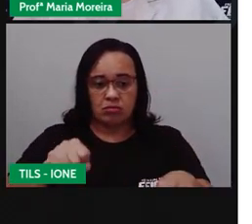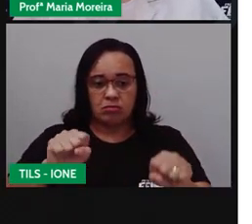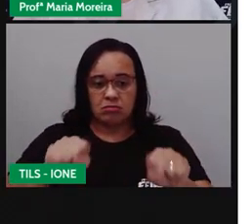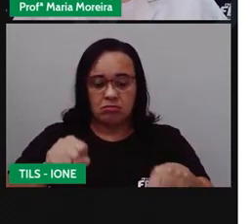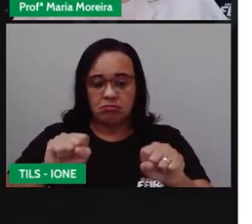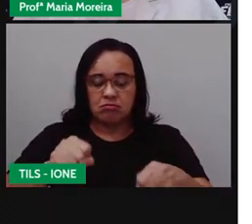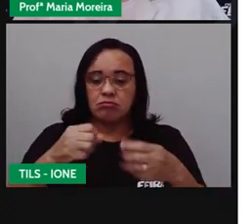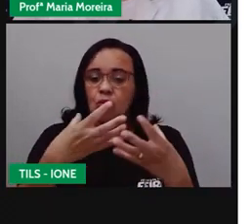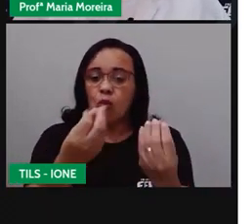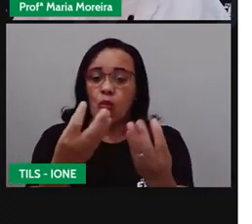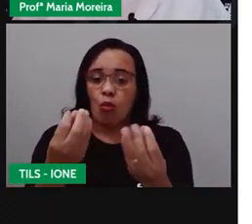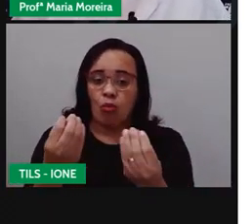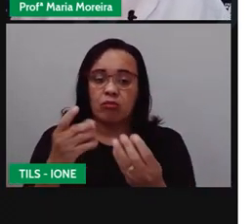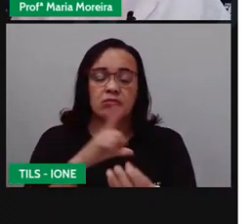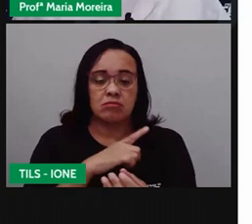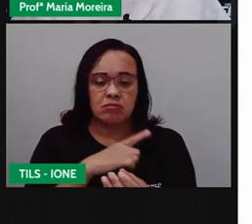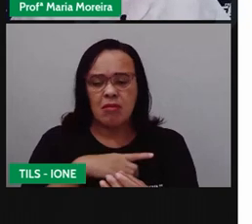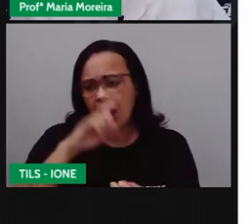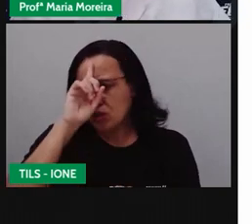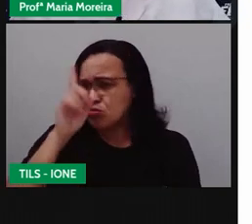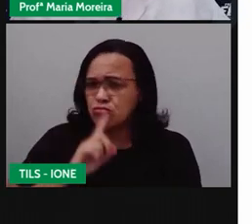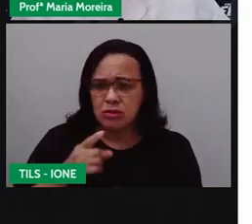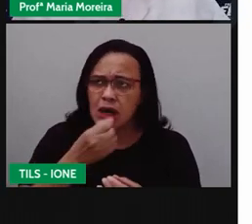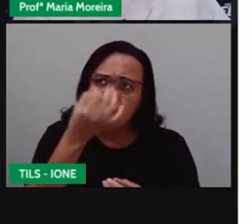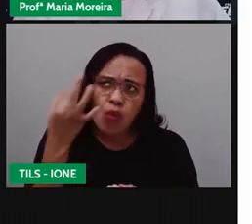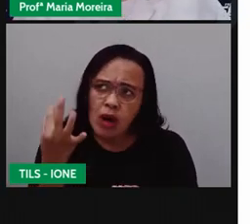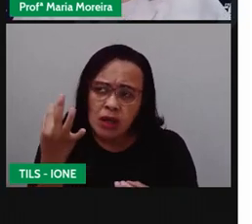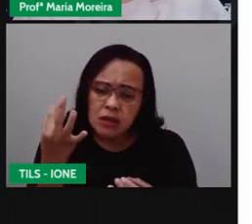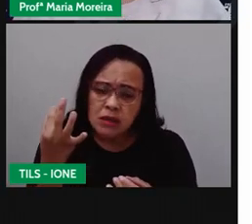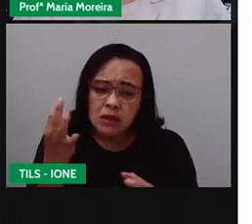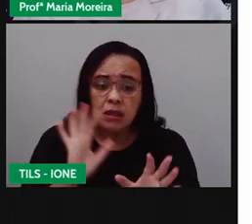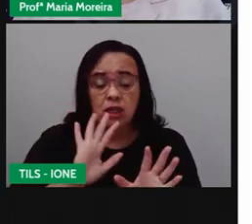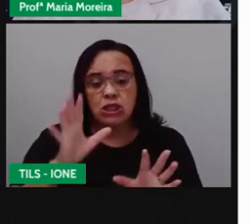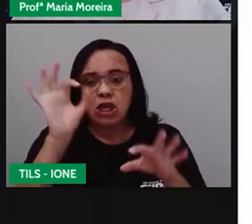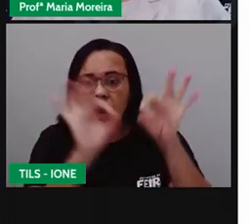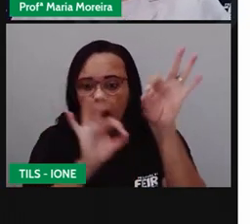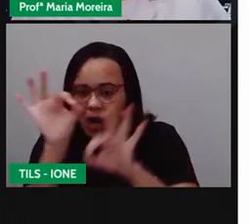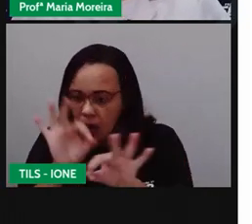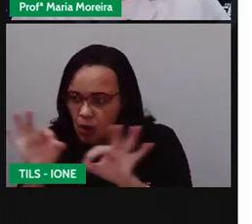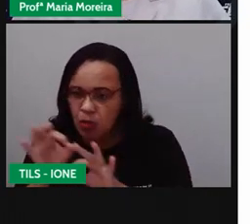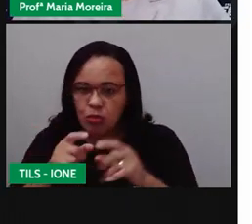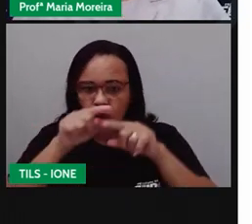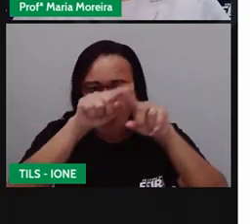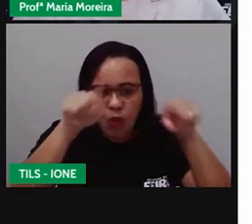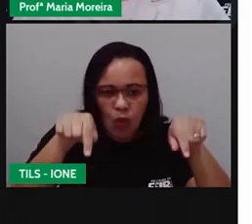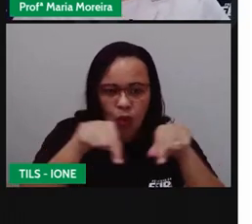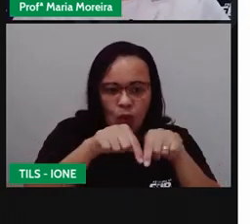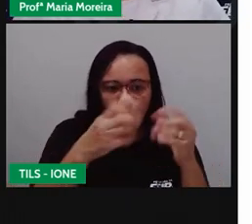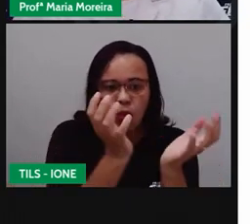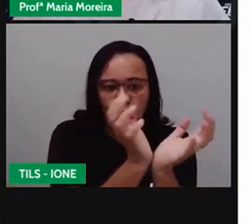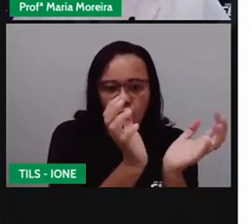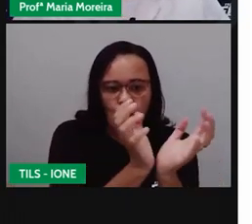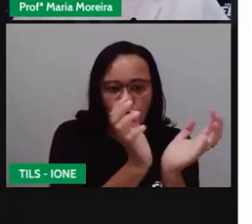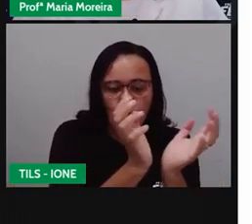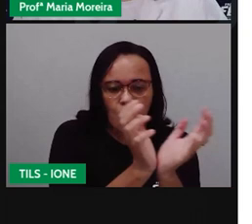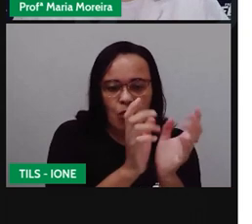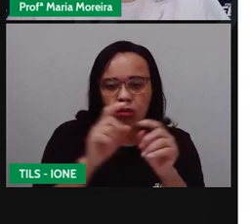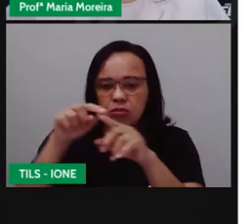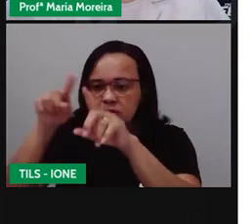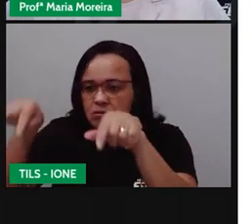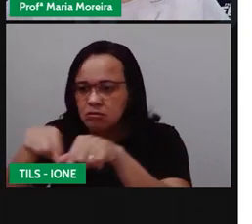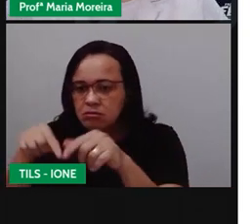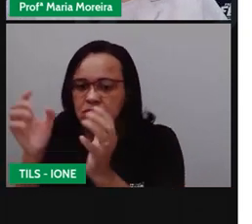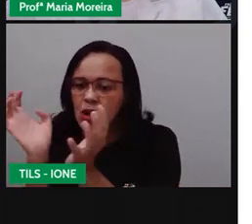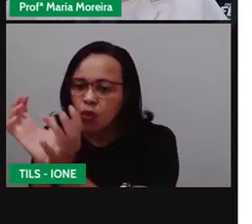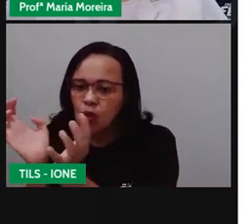ele tem no total. Ele arrumou sua coleção em dois agrupamentos diferentes. Sem contar, diga. Qual grupo